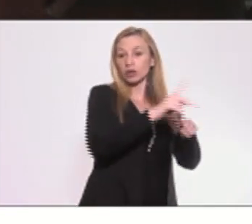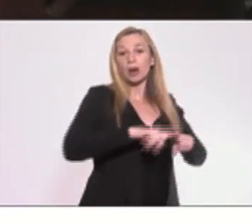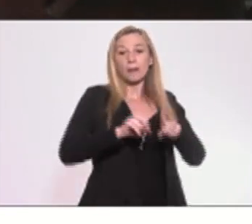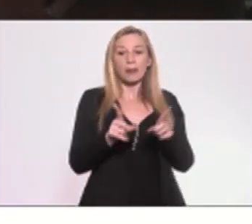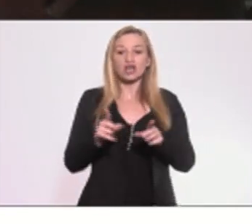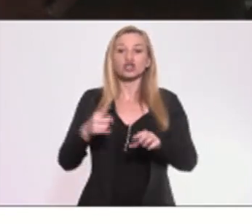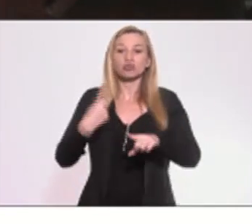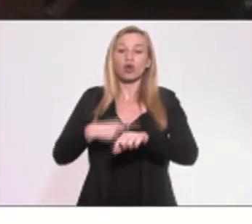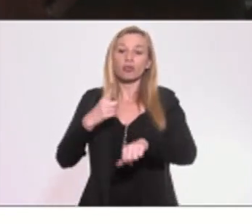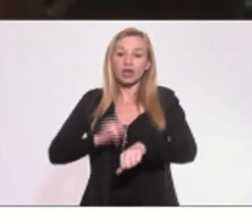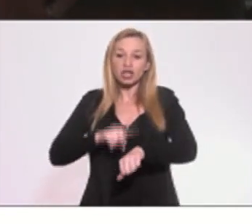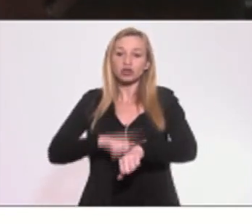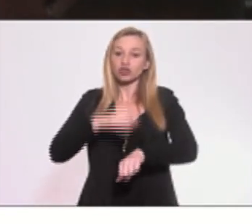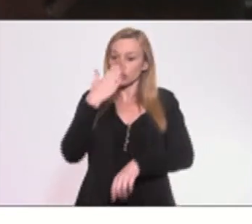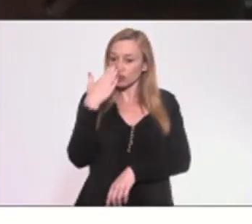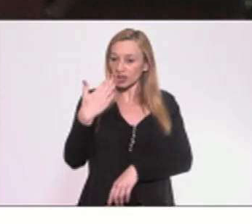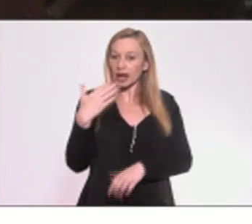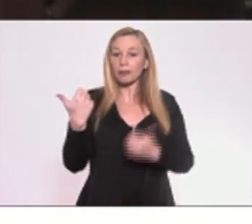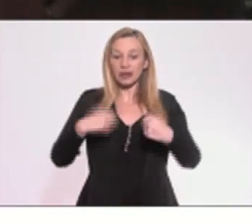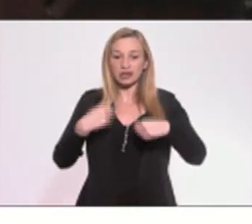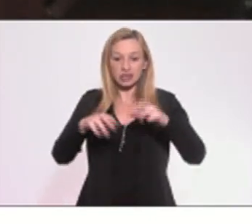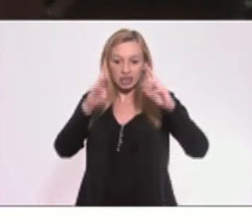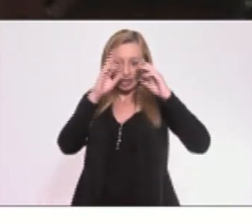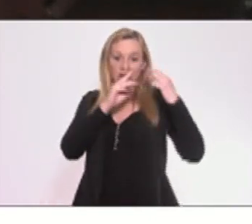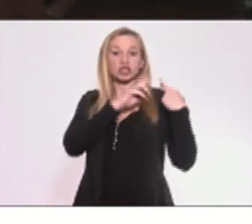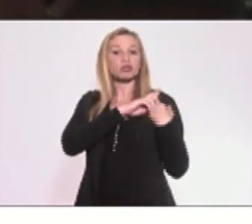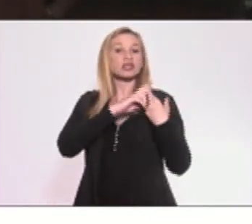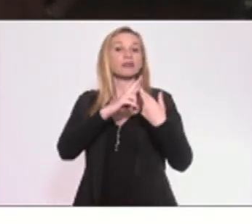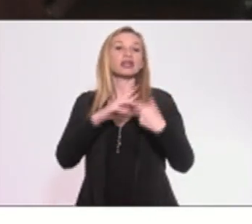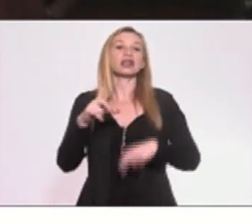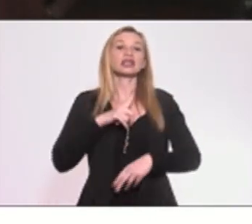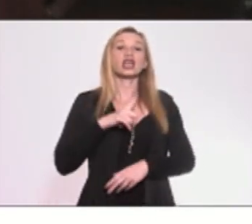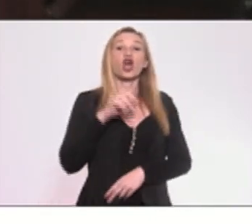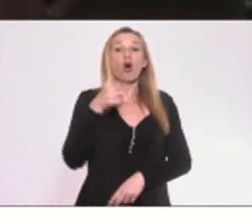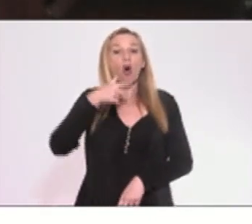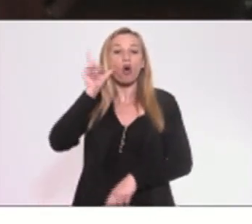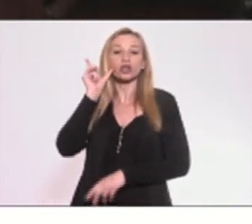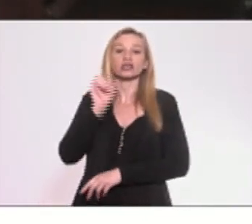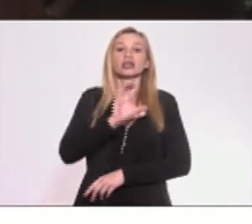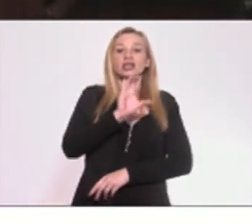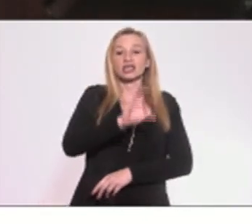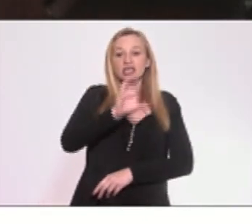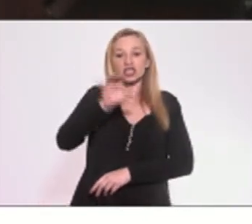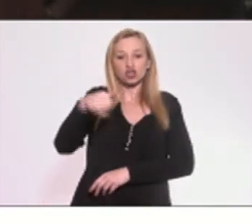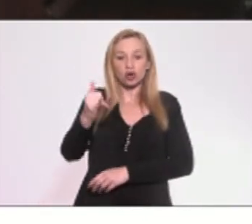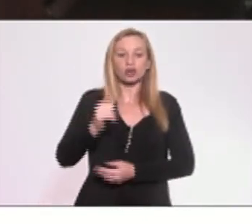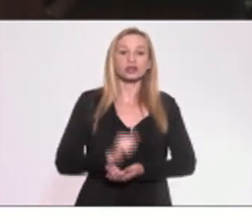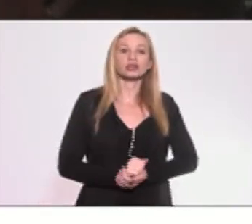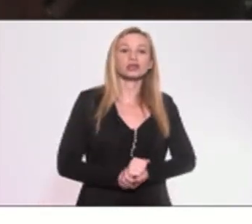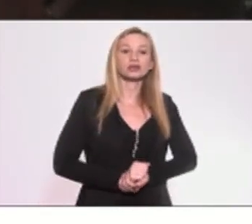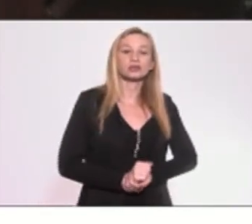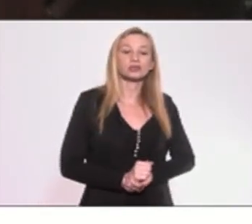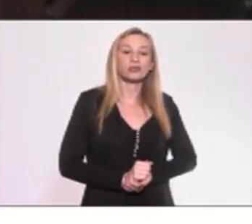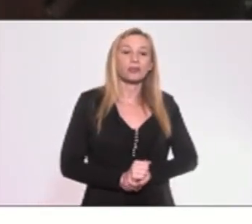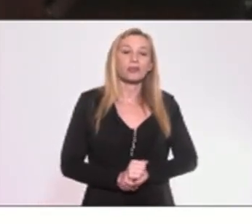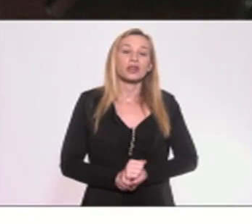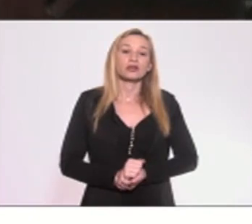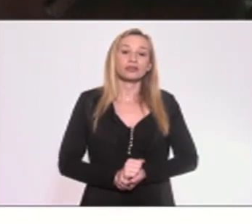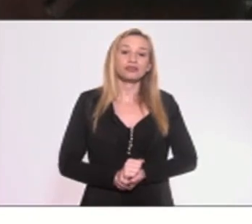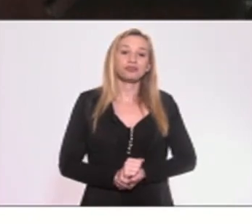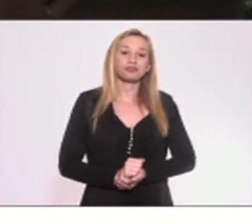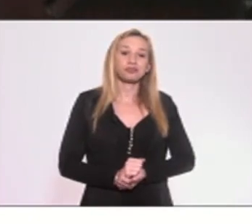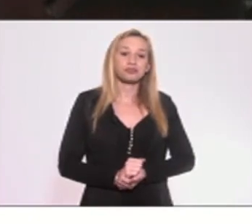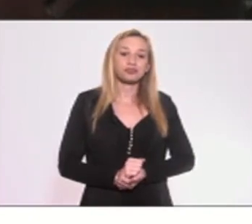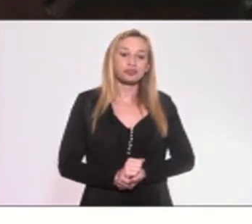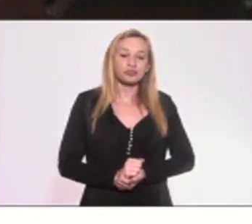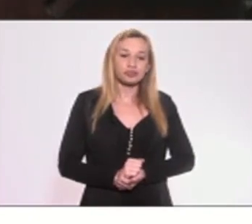não pode se furtar a responsabilidade. Ontem na CCJ, uma pena porque a gente se encontrava em sigilo e